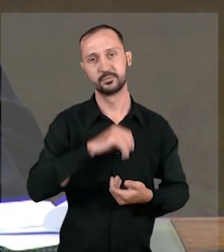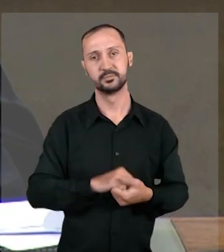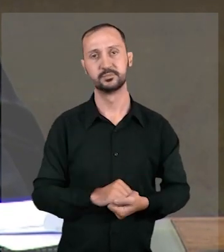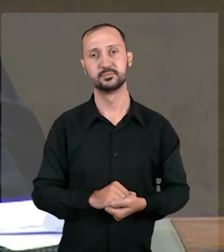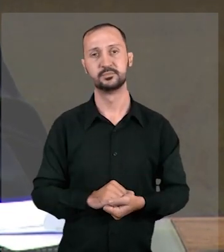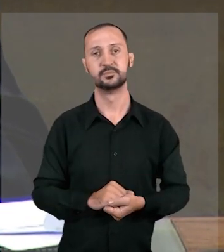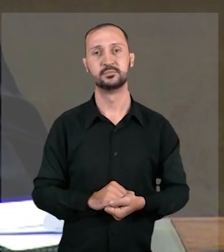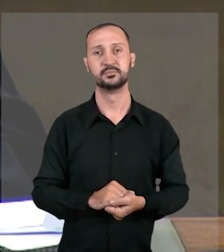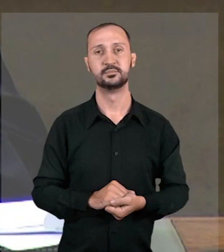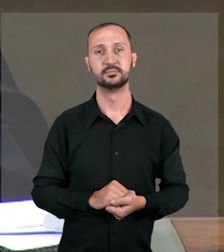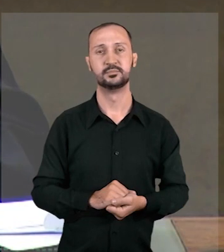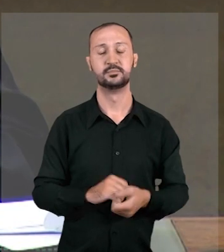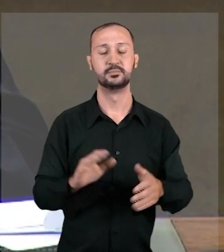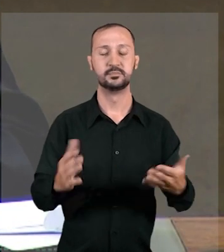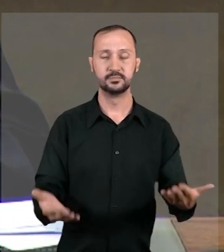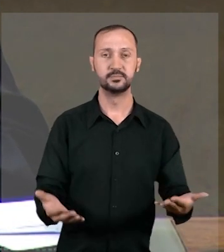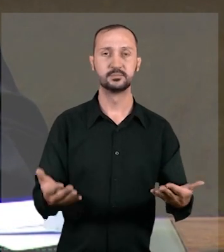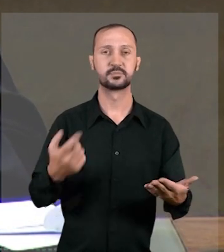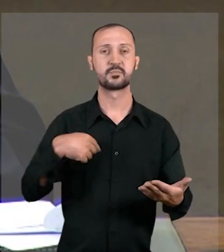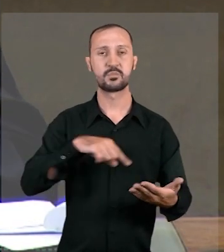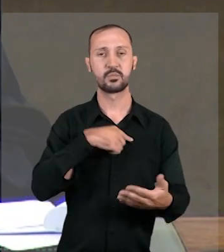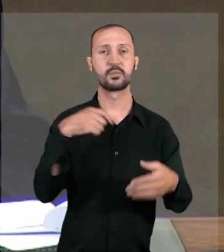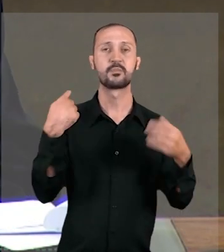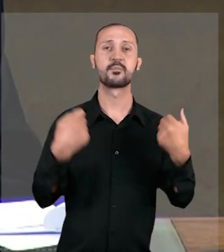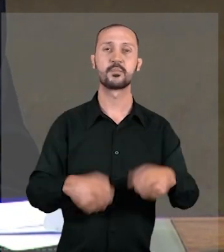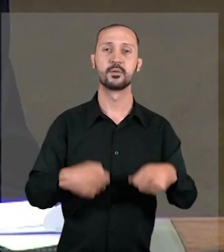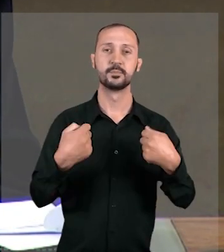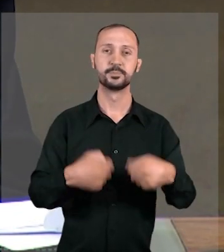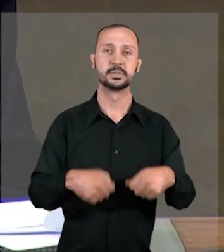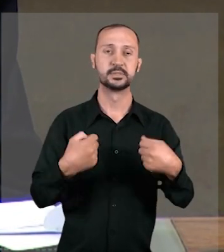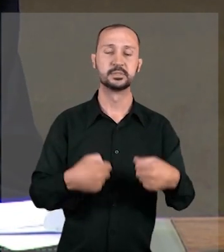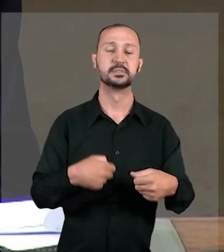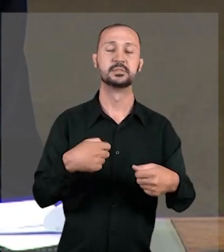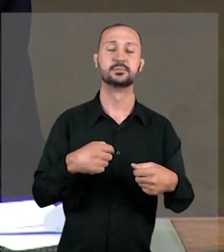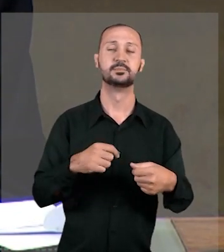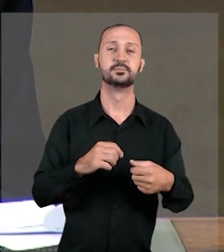mesmo tempo. Portanto, nós precisamos